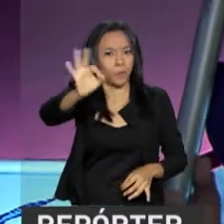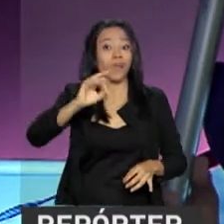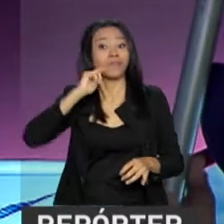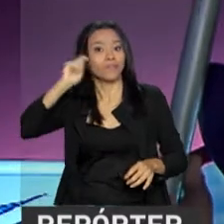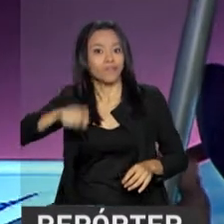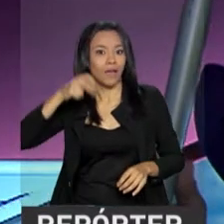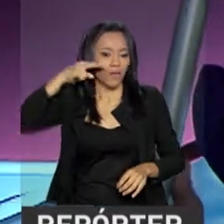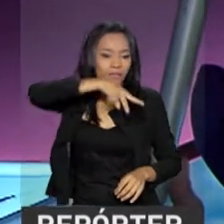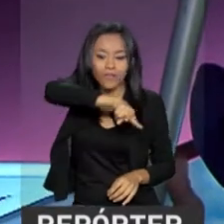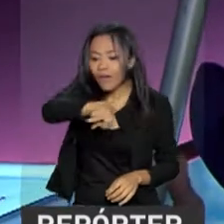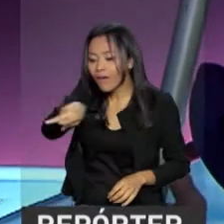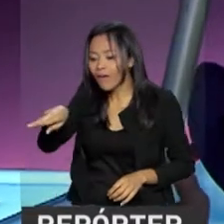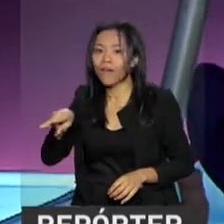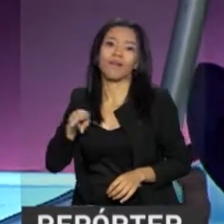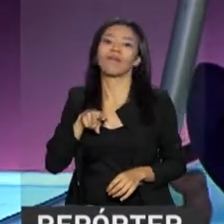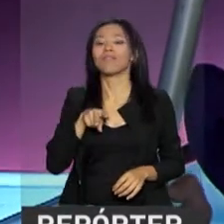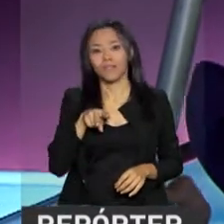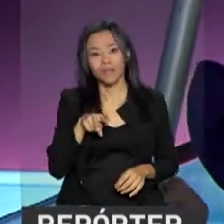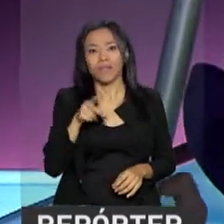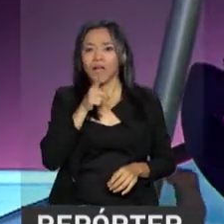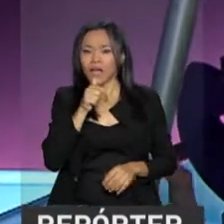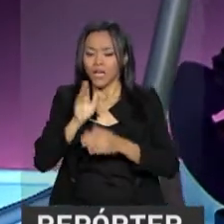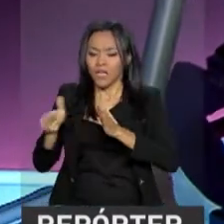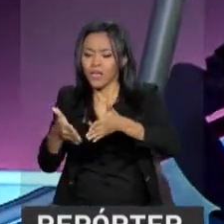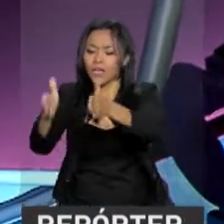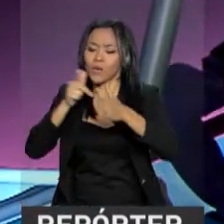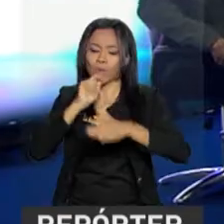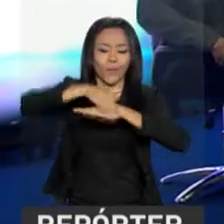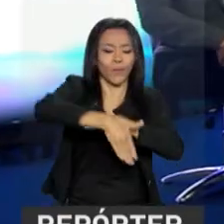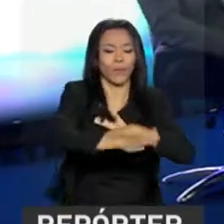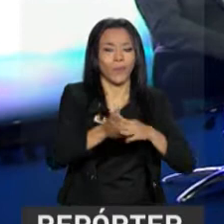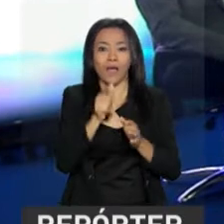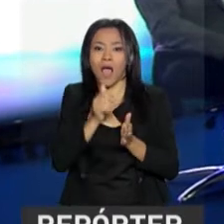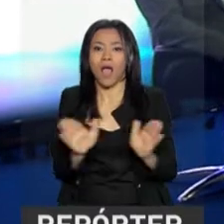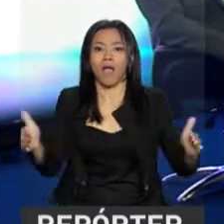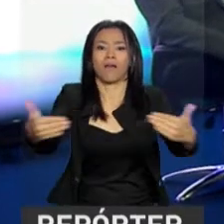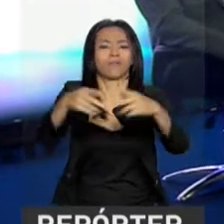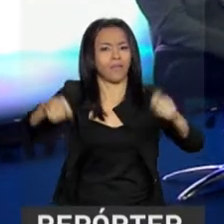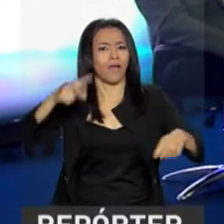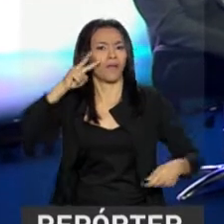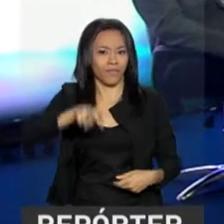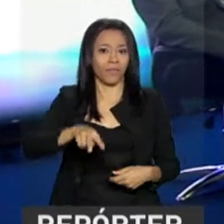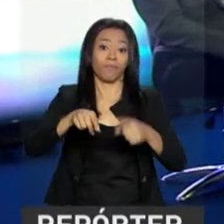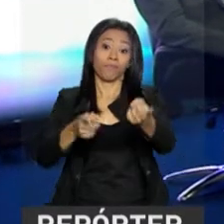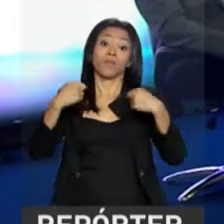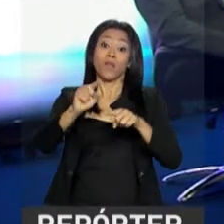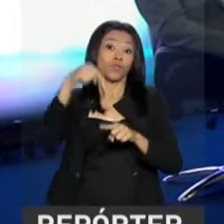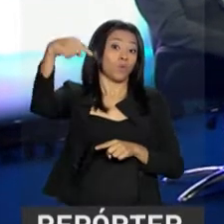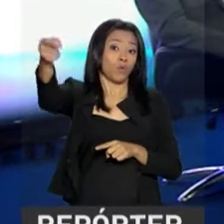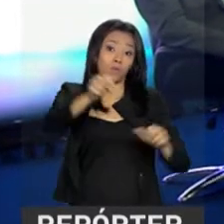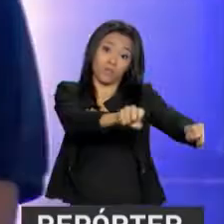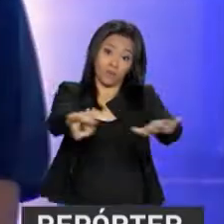pra olhar ao redor e ver os exilados para trás e para os lados nos próximos dias a água vai ser um dos principais